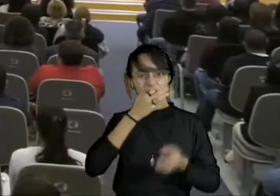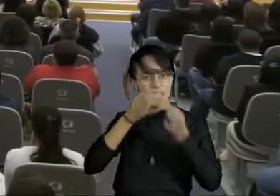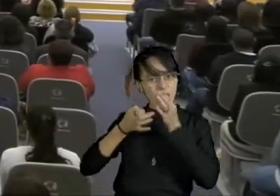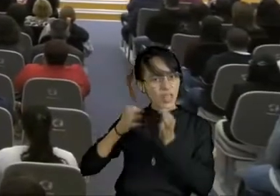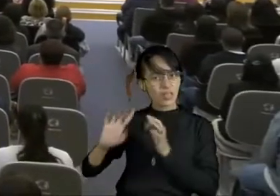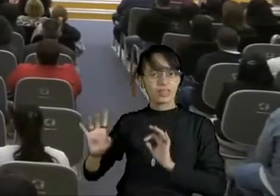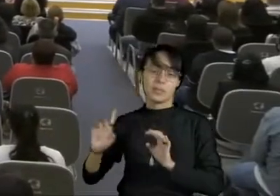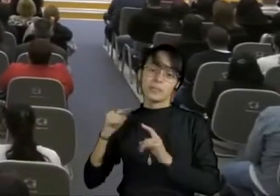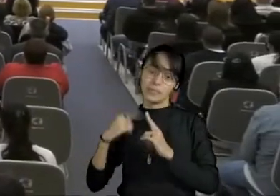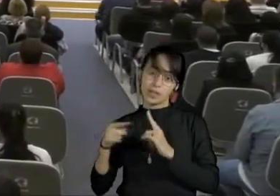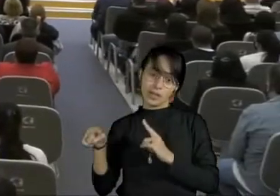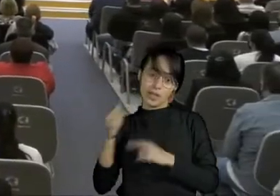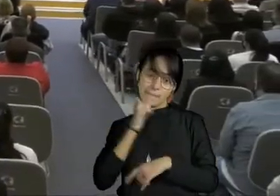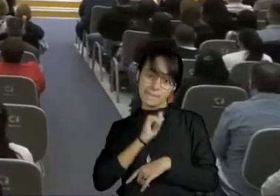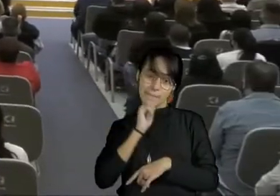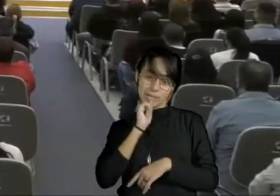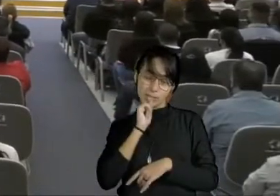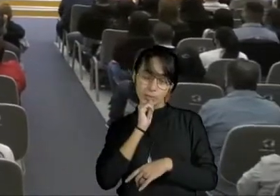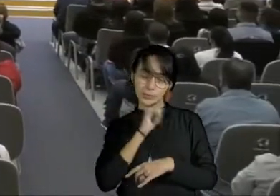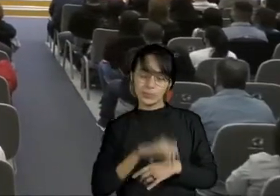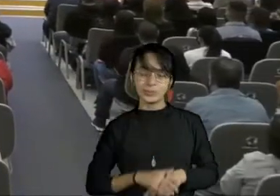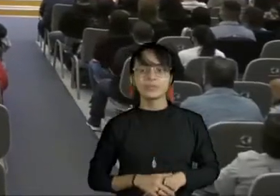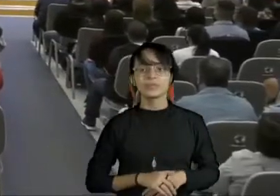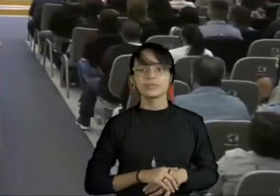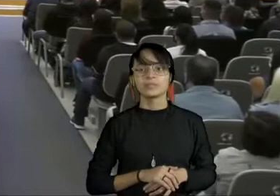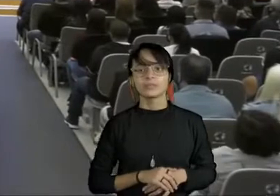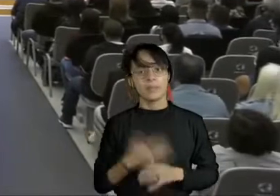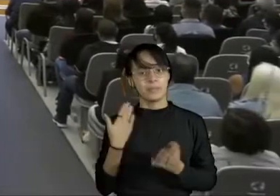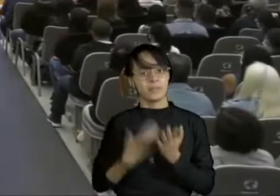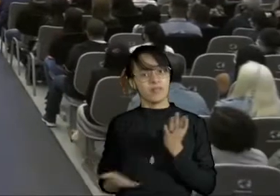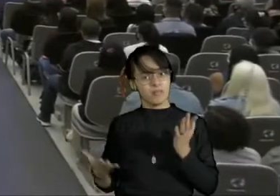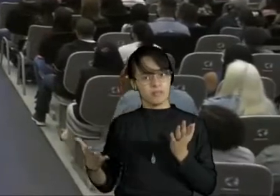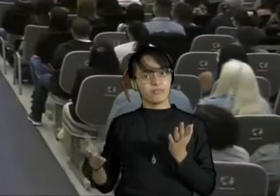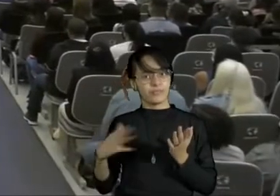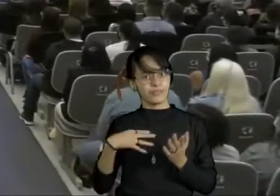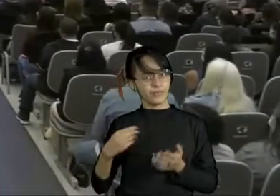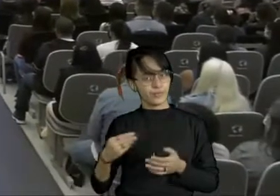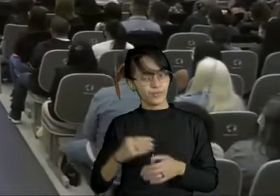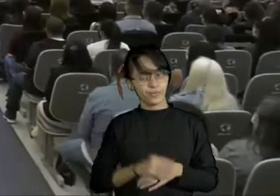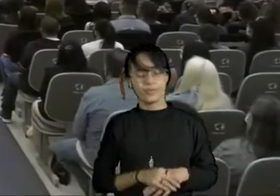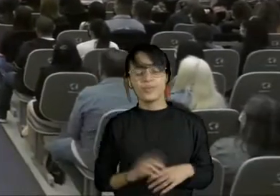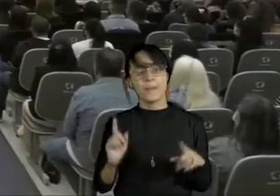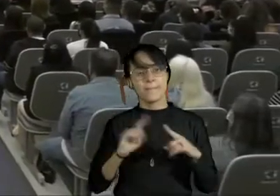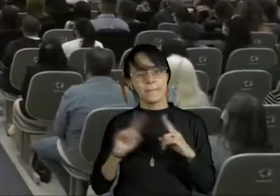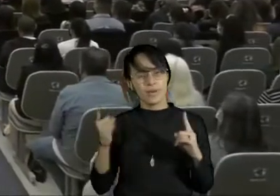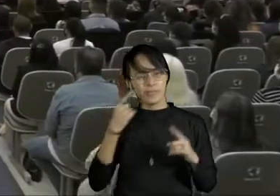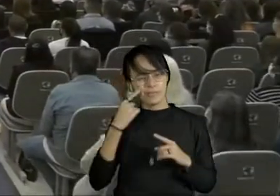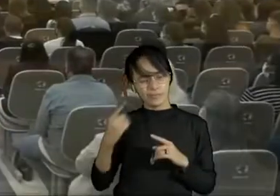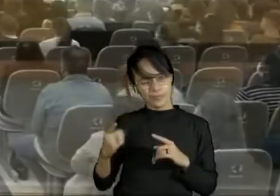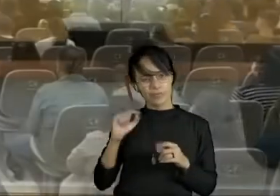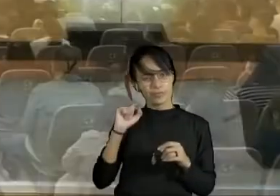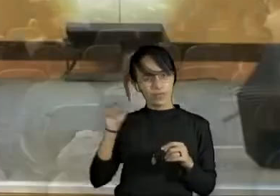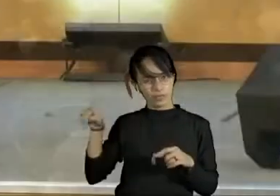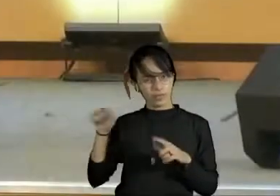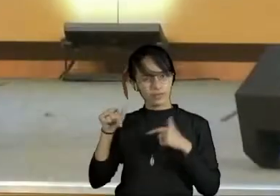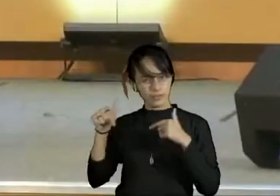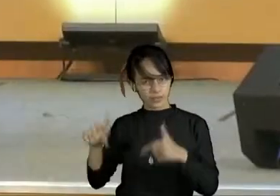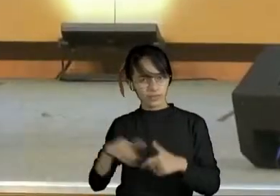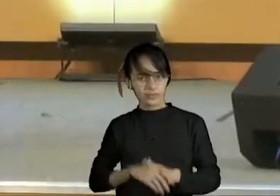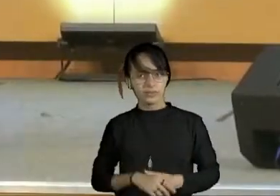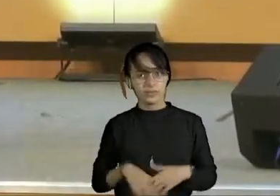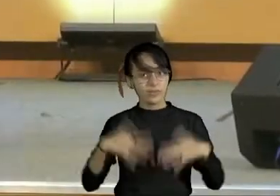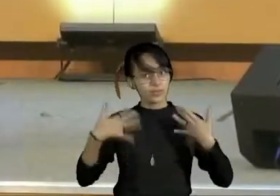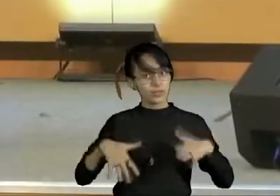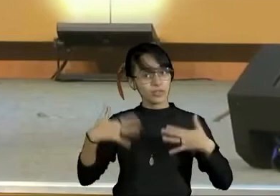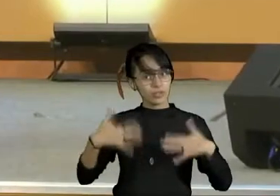é mãe. E perdeu o seu filho. Mas olha o que ela faz. O desespero